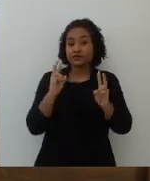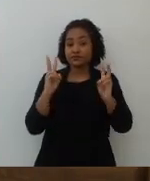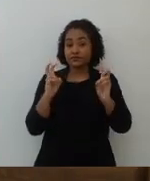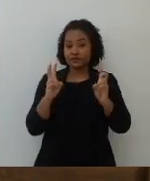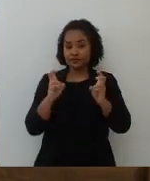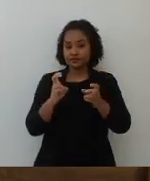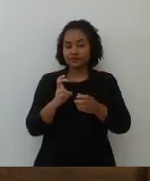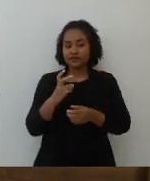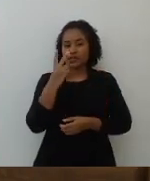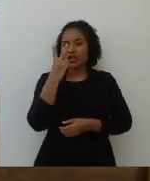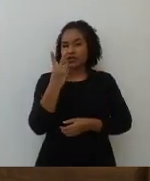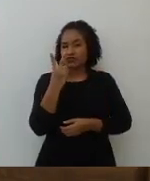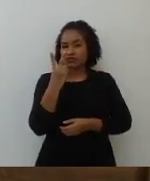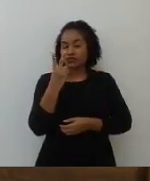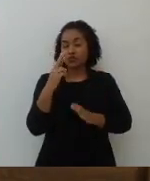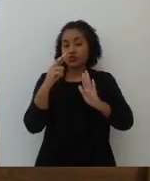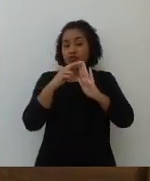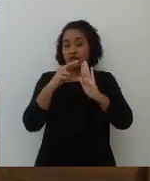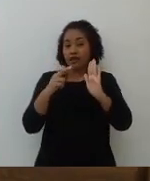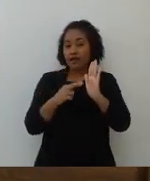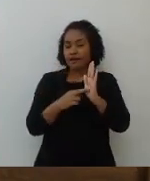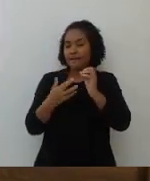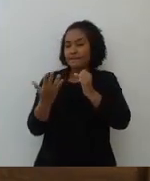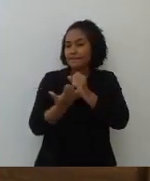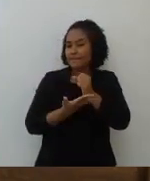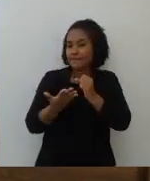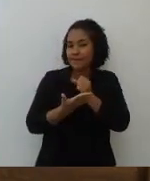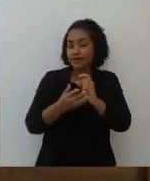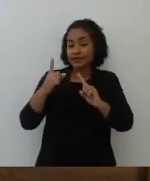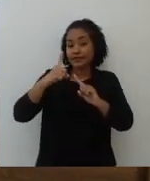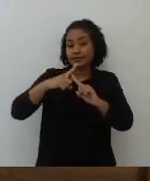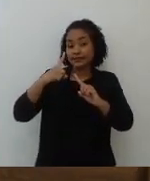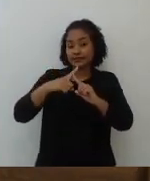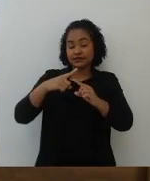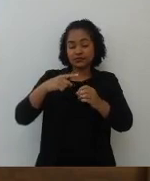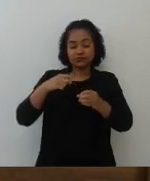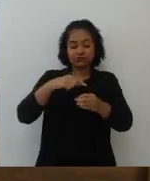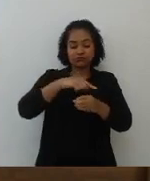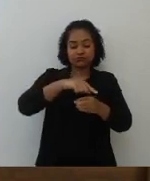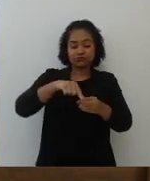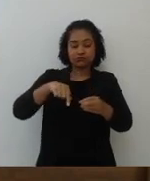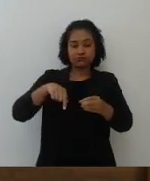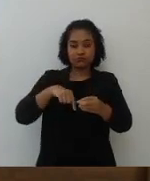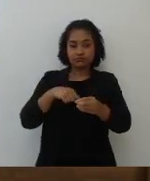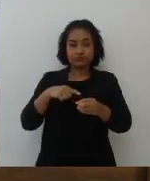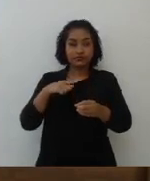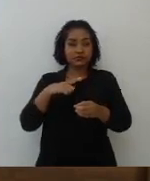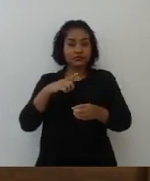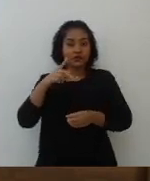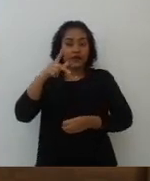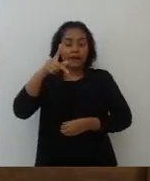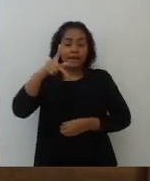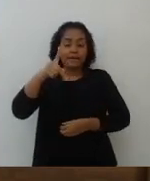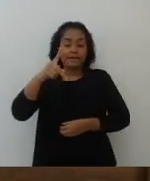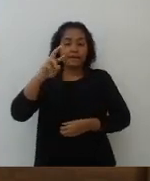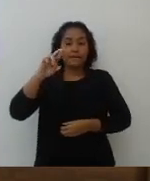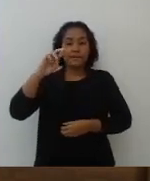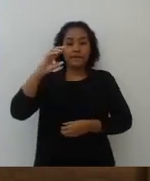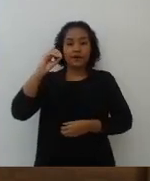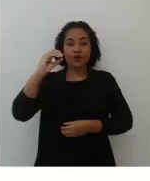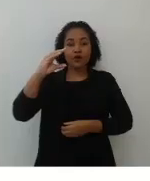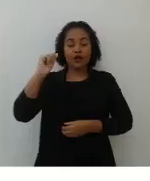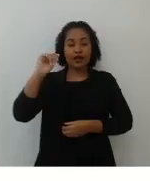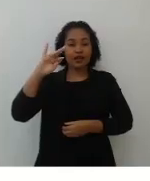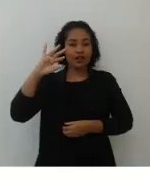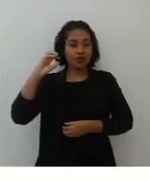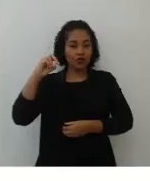dois padrões essenciais de tipo de célula, que é a célula procariótica e a célula eucariótica. Dá uma